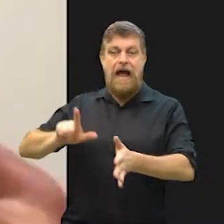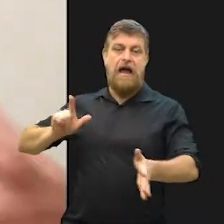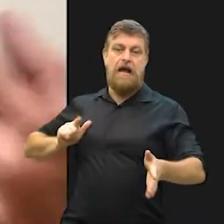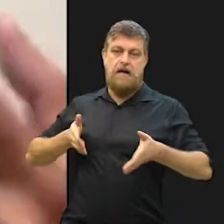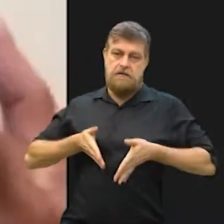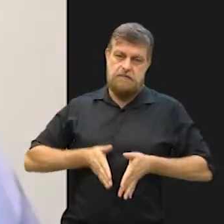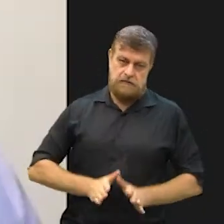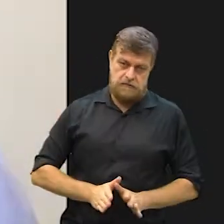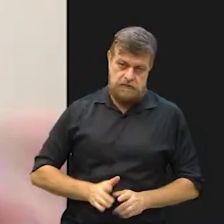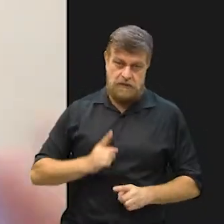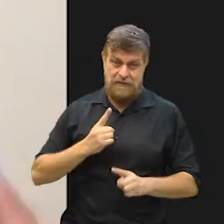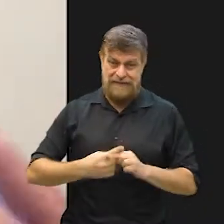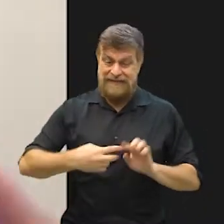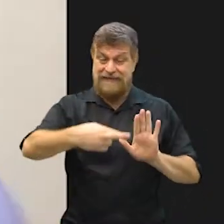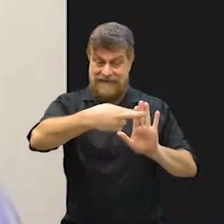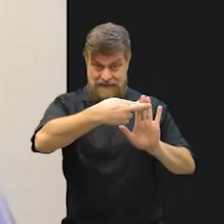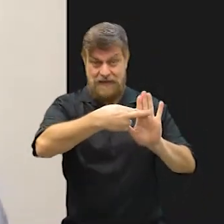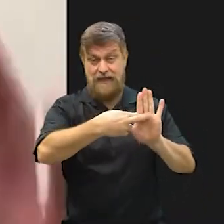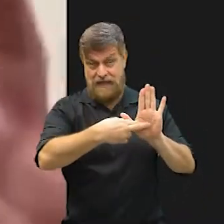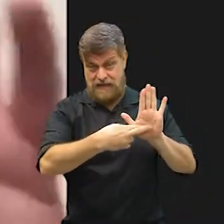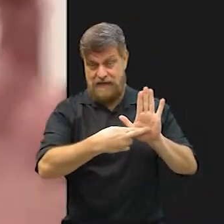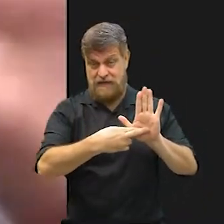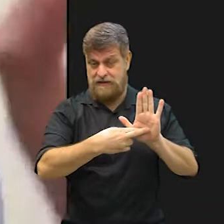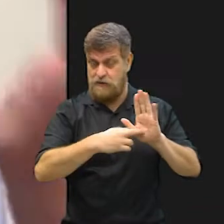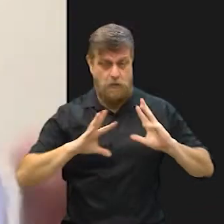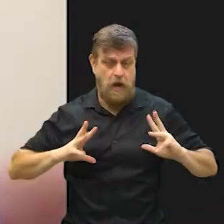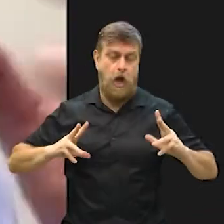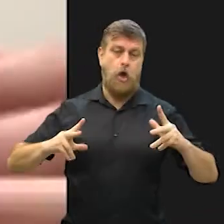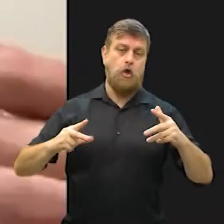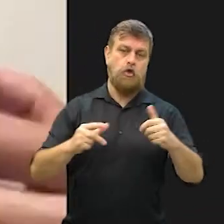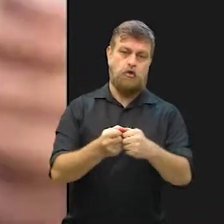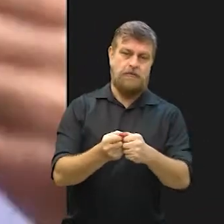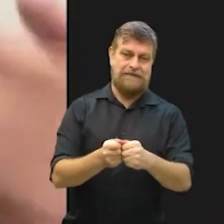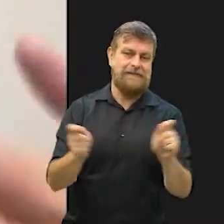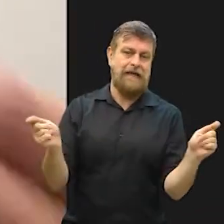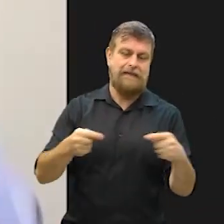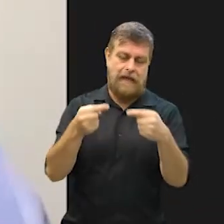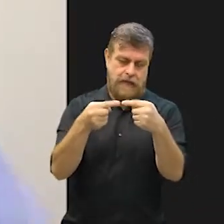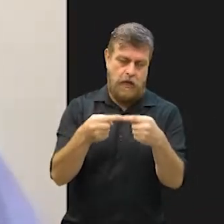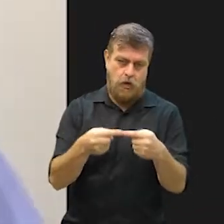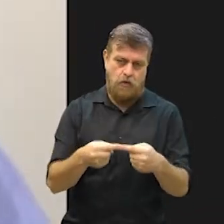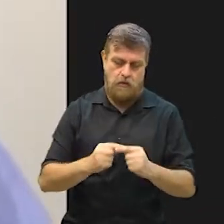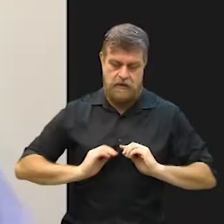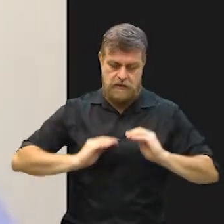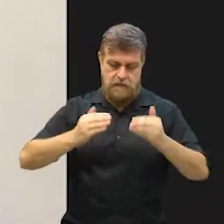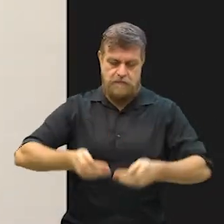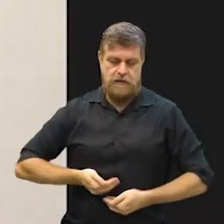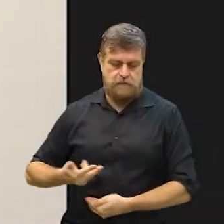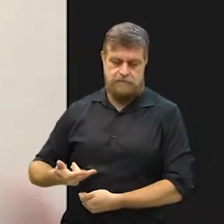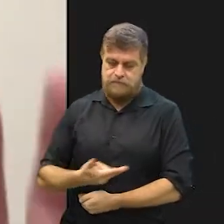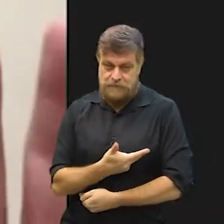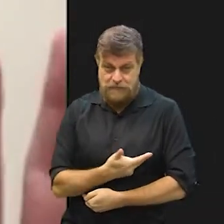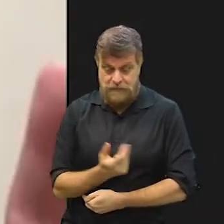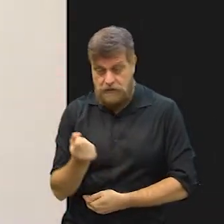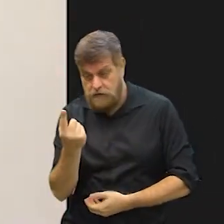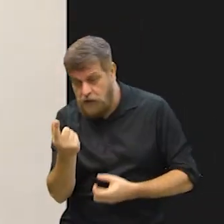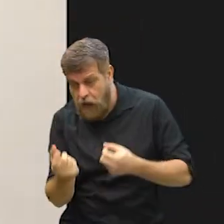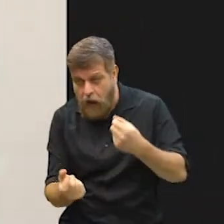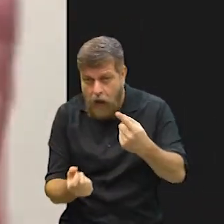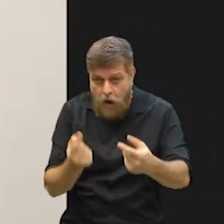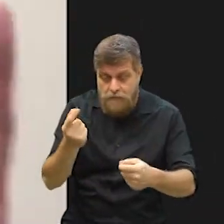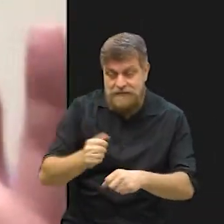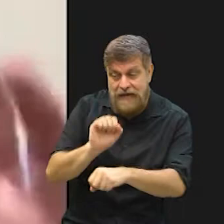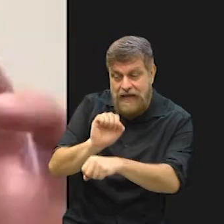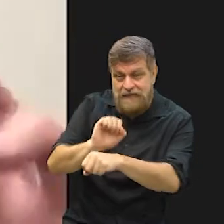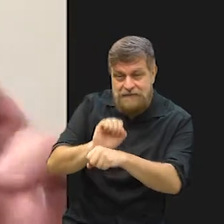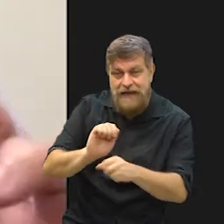Porque existem critérios para essas cirurgias, né? Não são todas as mielos que são candidatas à correção na vida fetal. Algumas delas